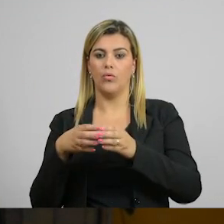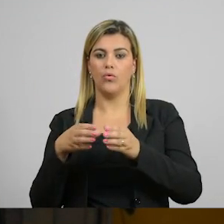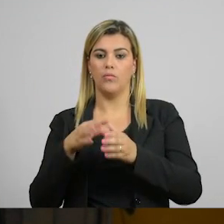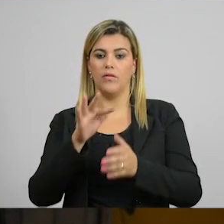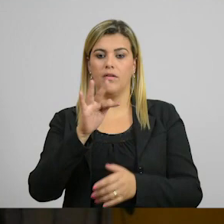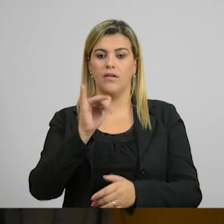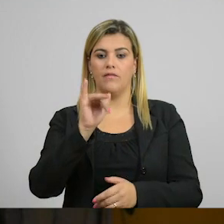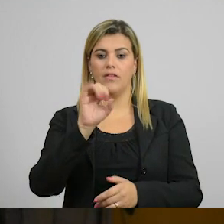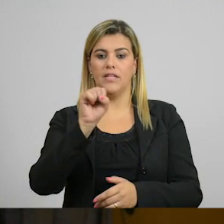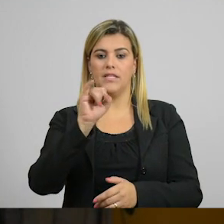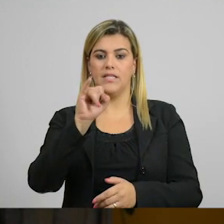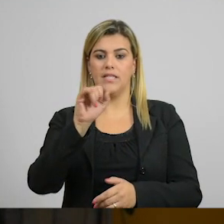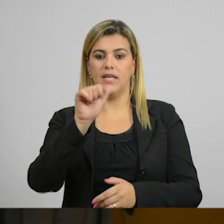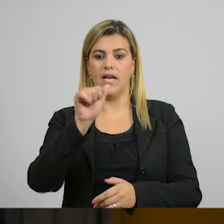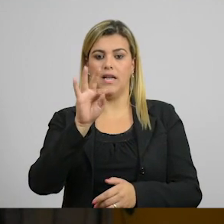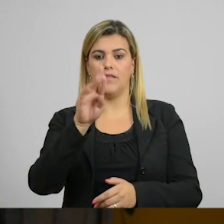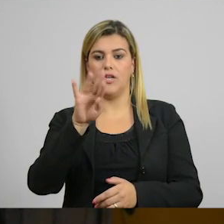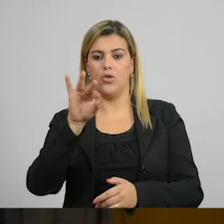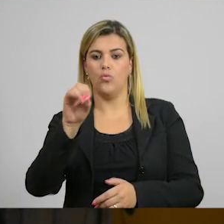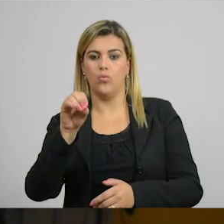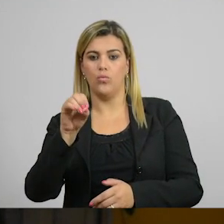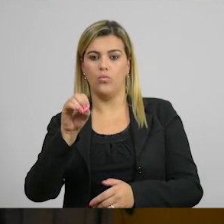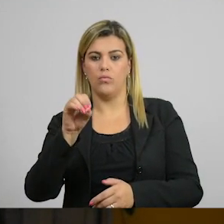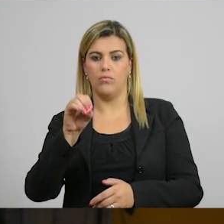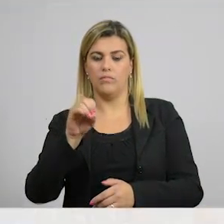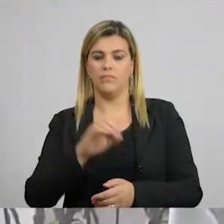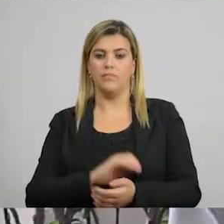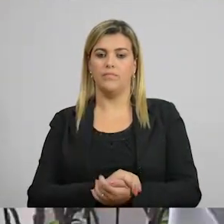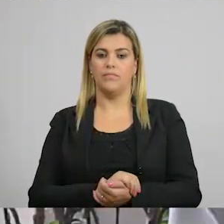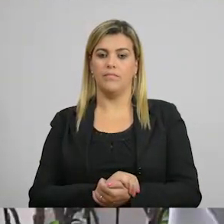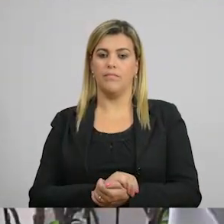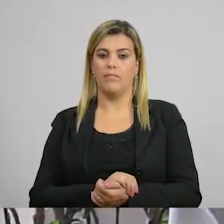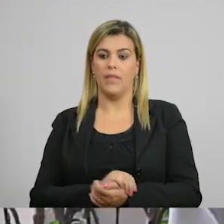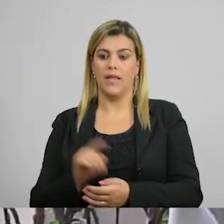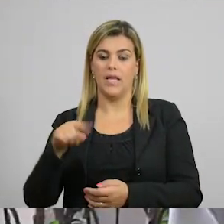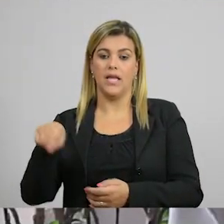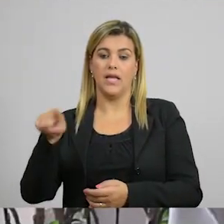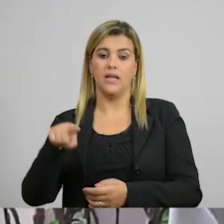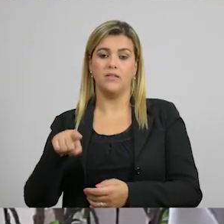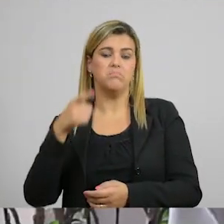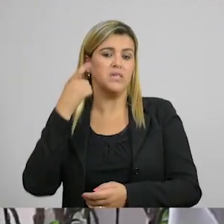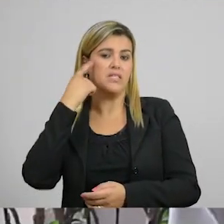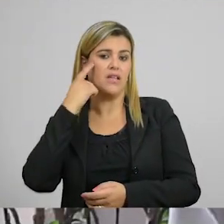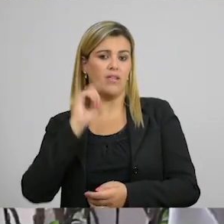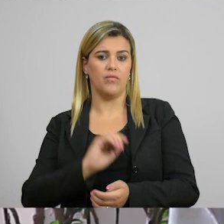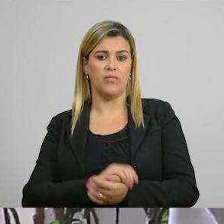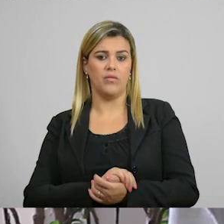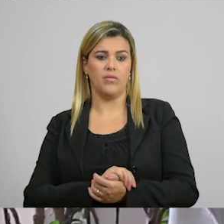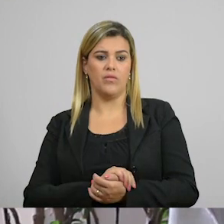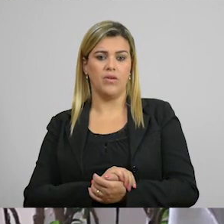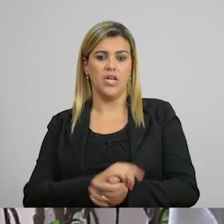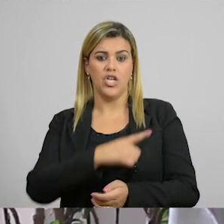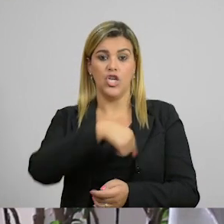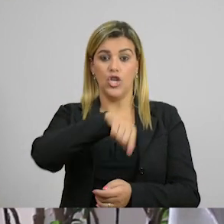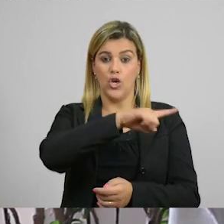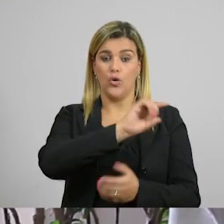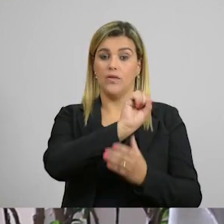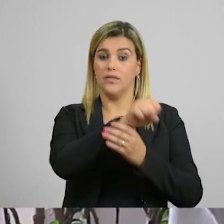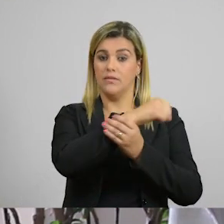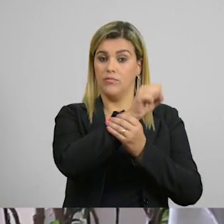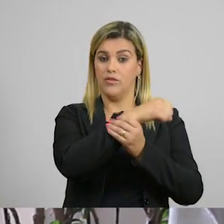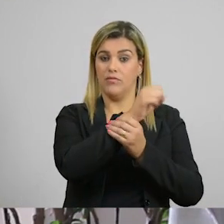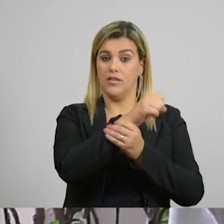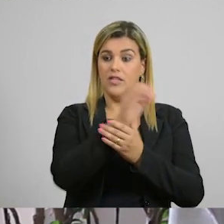grupo chamado fisiatras, que hoje a gente escuta falar muito pouco. Porque eles começaram a achar que estava